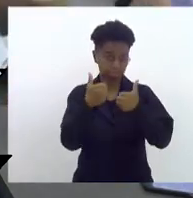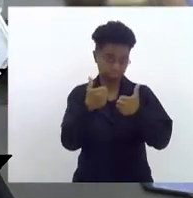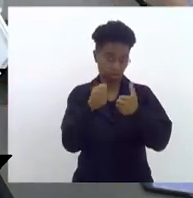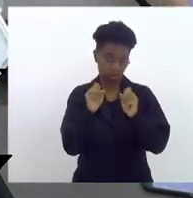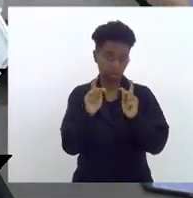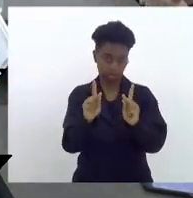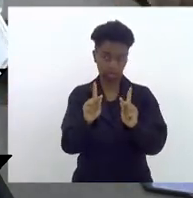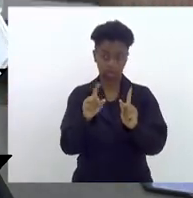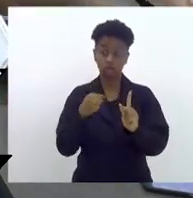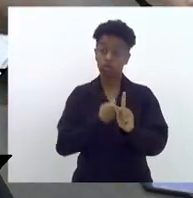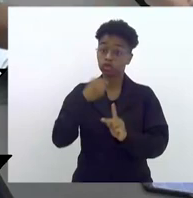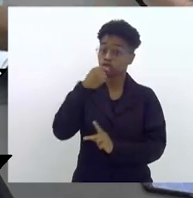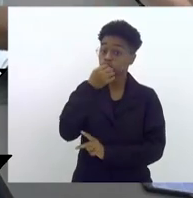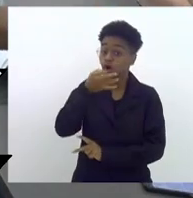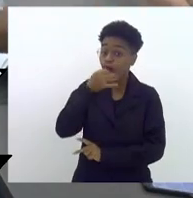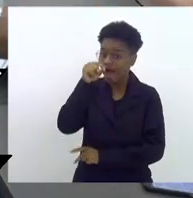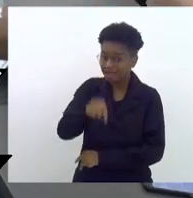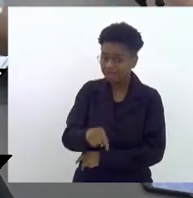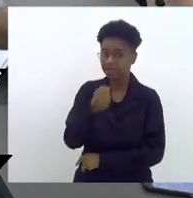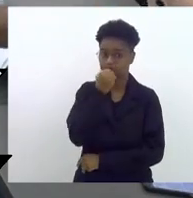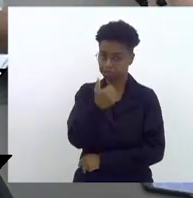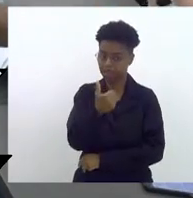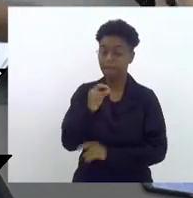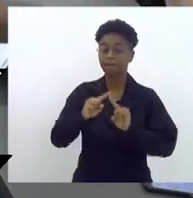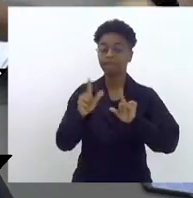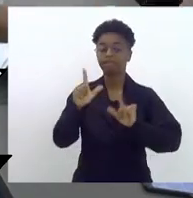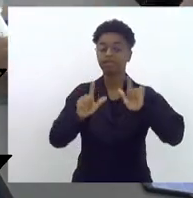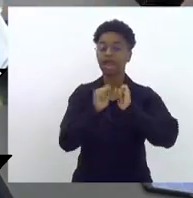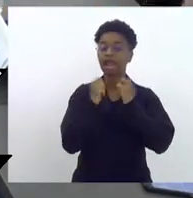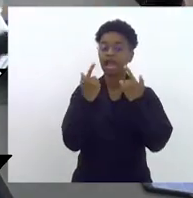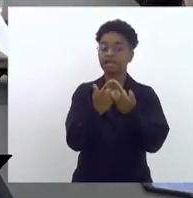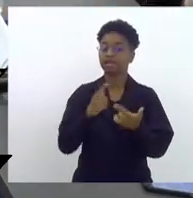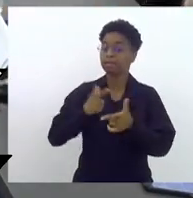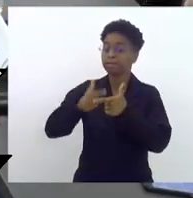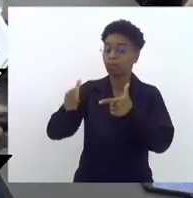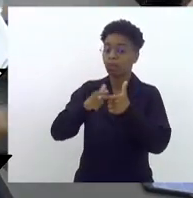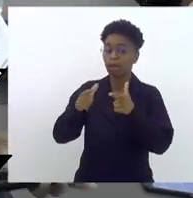não nosso som ambiente está OK o problema é a TV alérgico